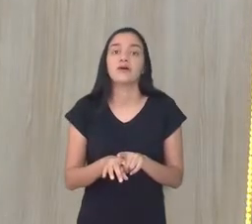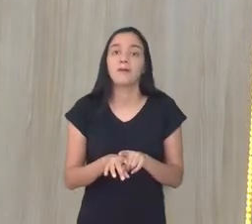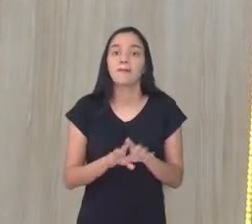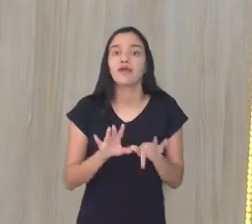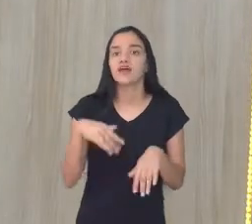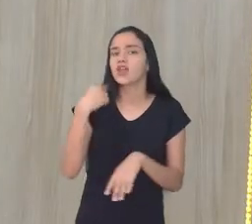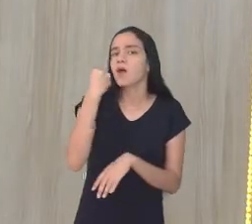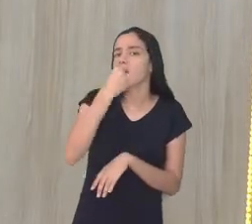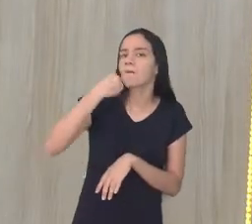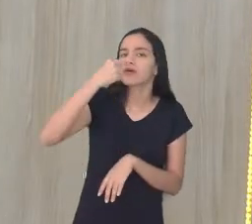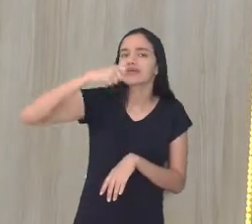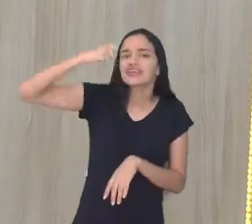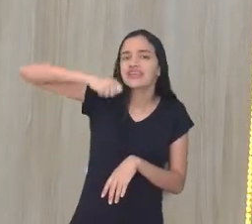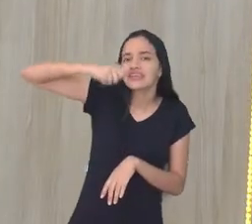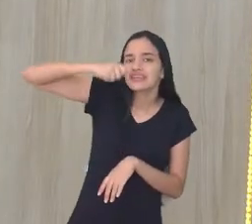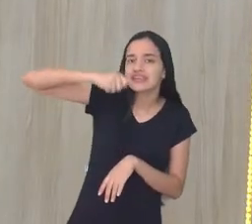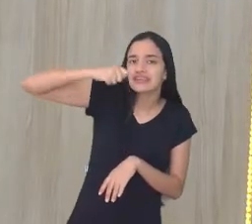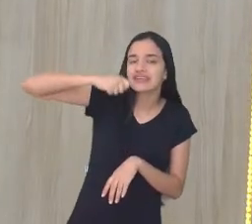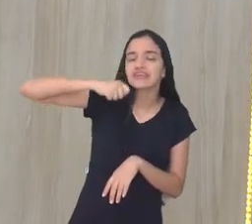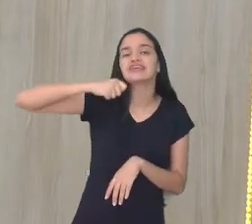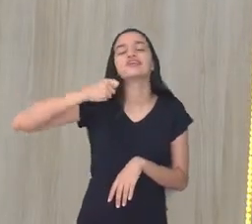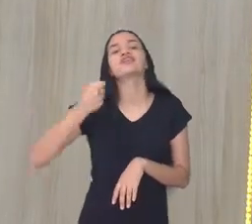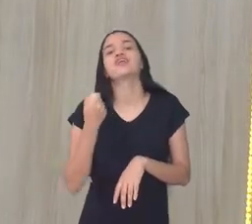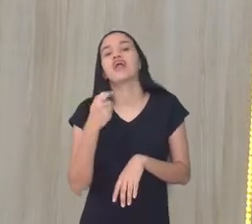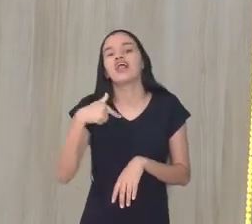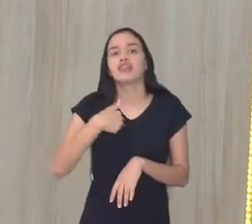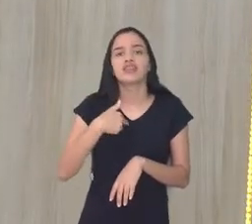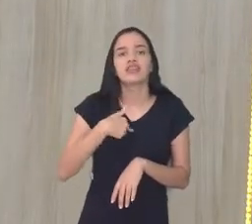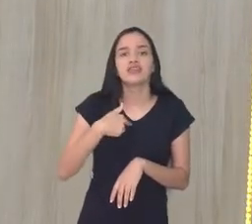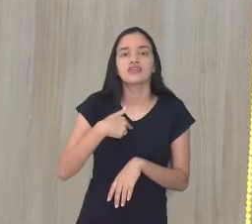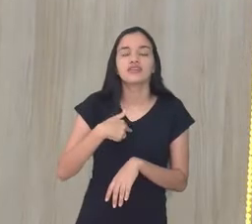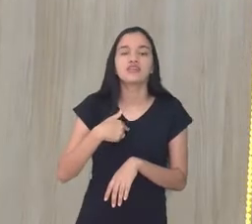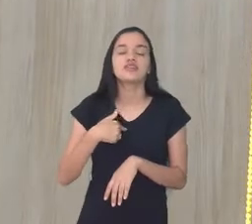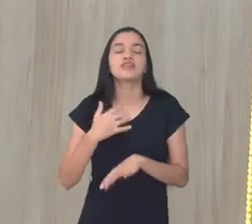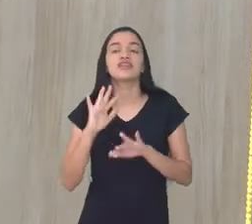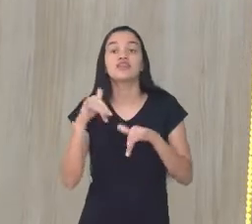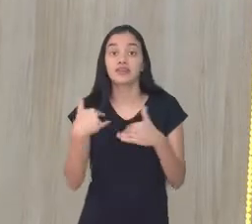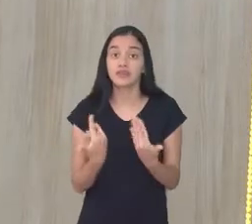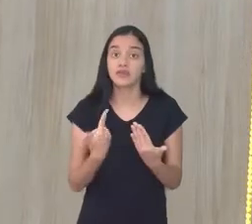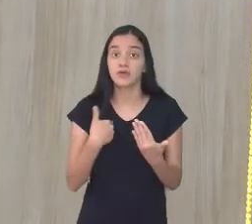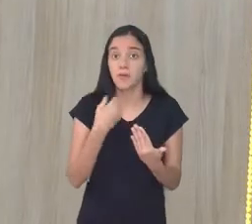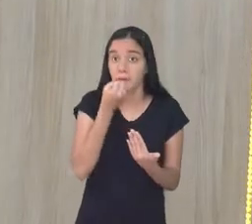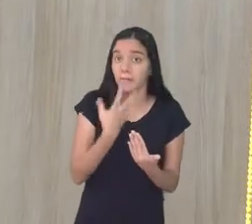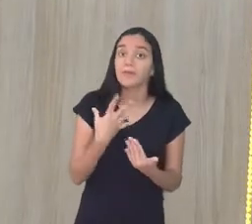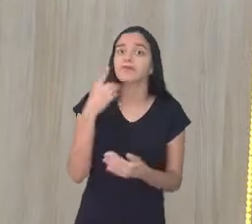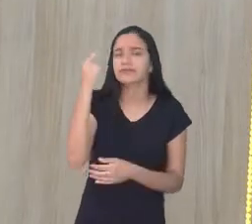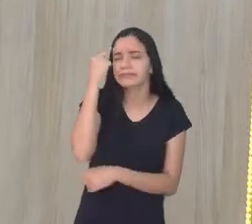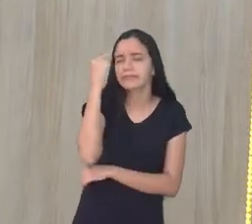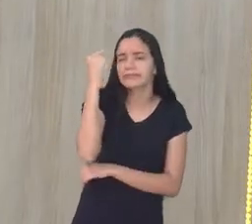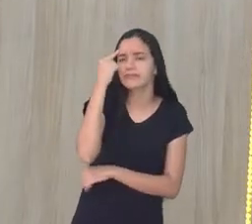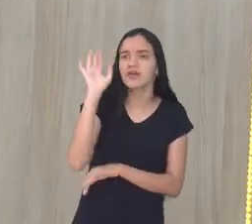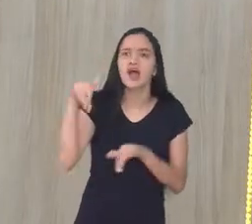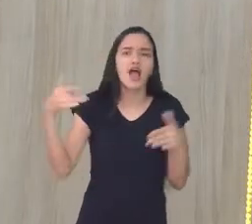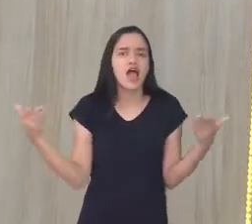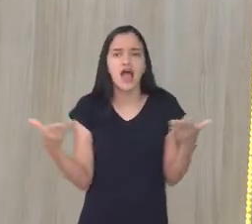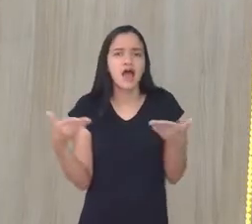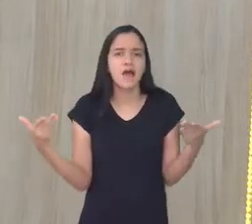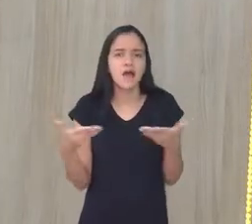Na boca, na questão aí de escovar bem os dentes, ter um bom hálito. Então, vale a pena a gente parar para pensar. E esse